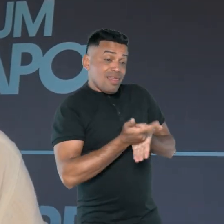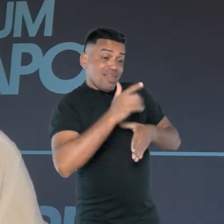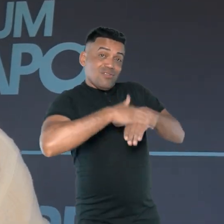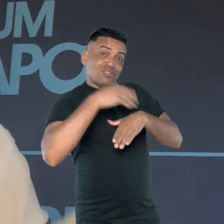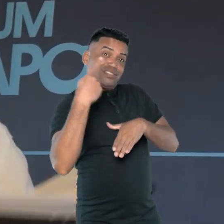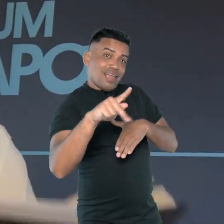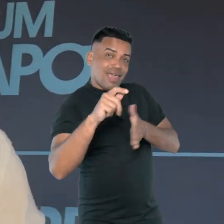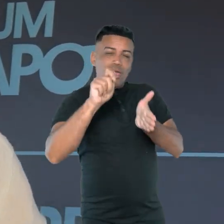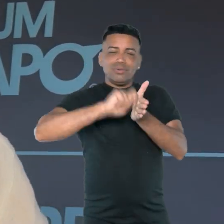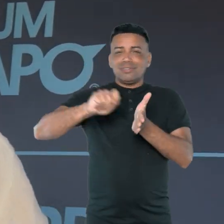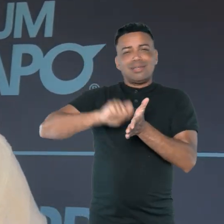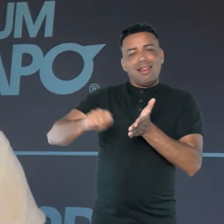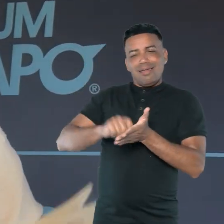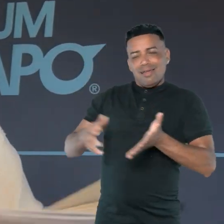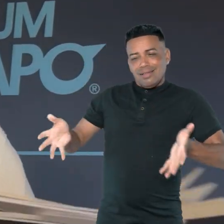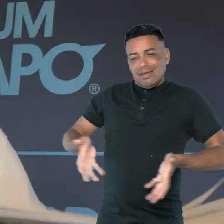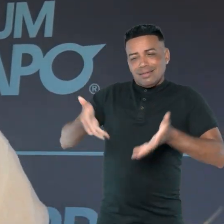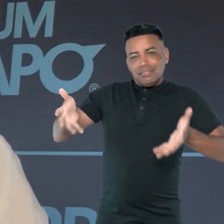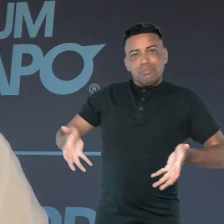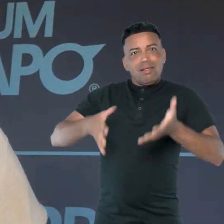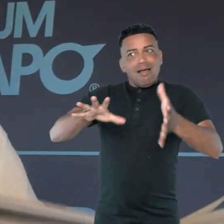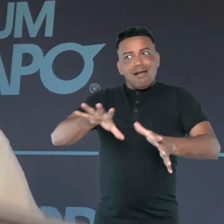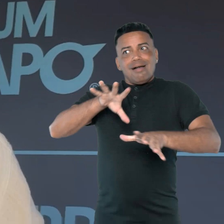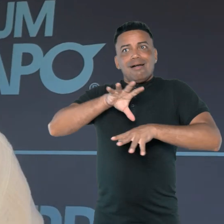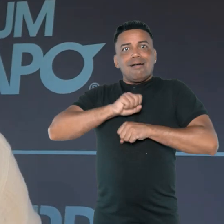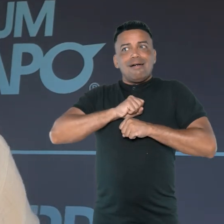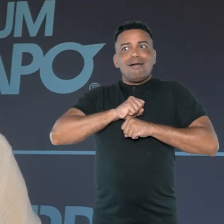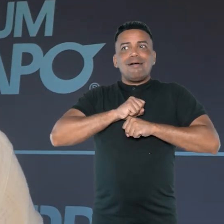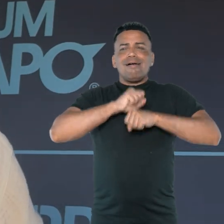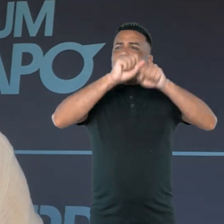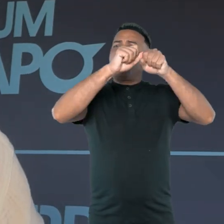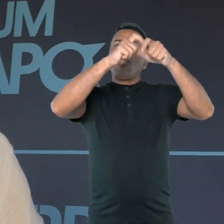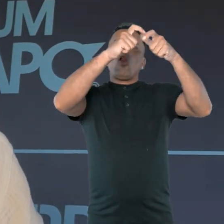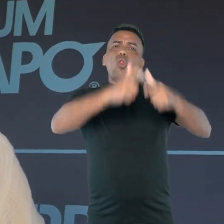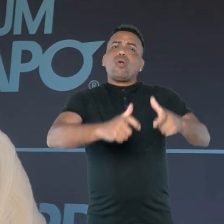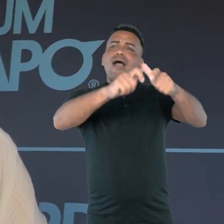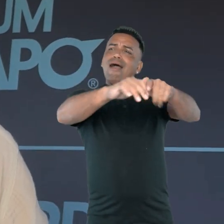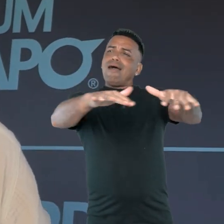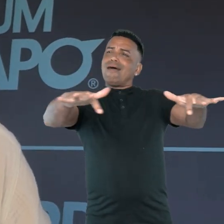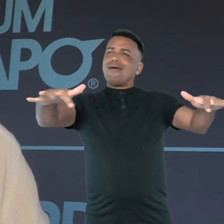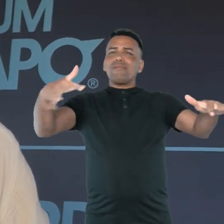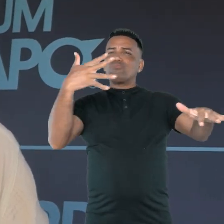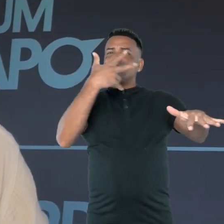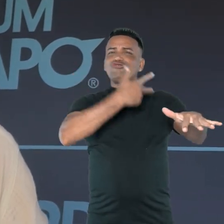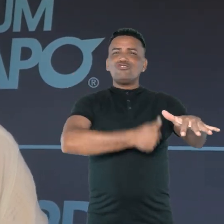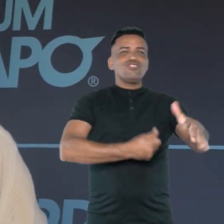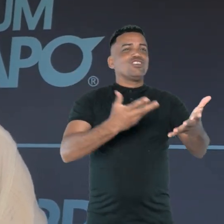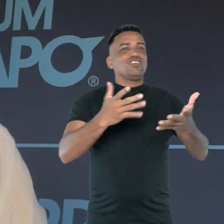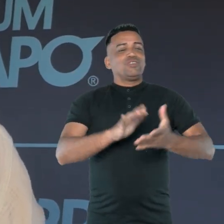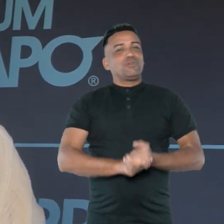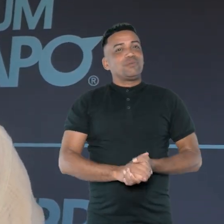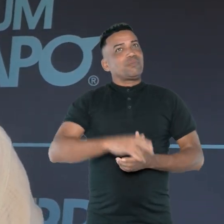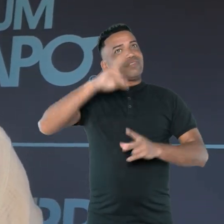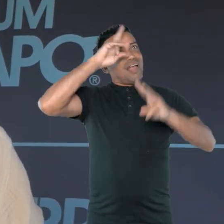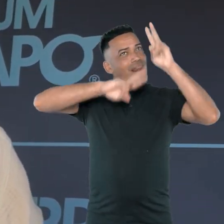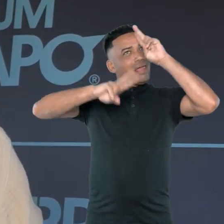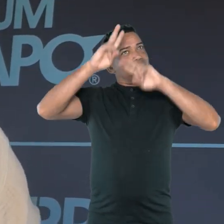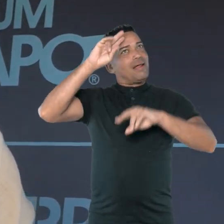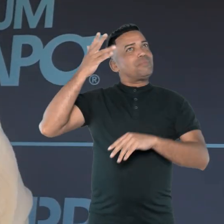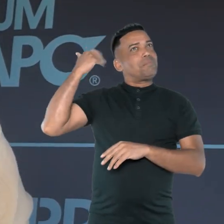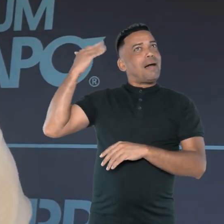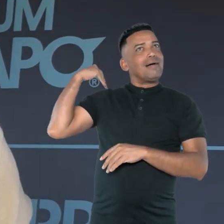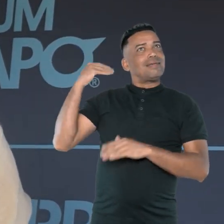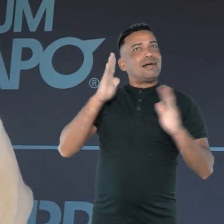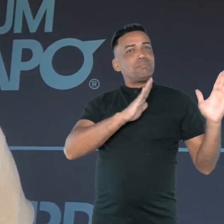né? Tão inspirada nessas paisagens, nesse lugar, né? E revisitando aí a sua infância, certamente,